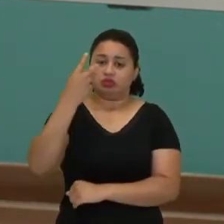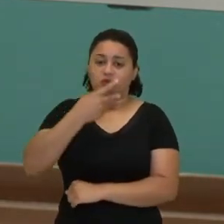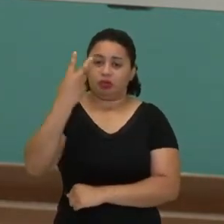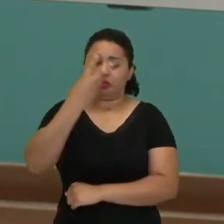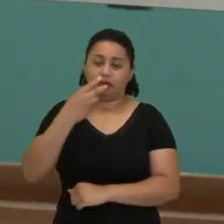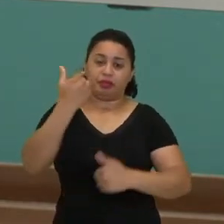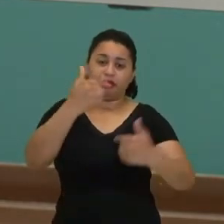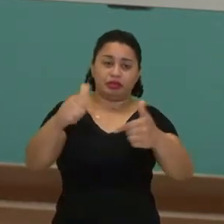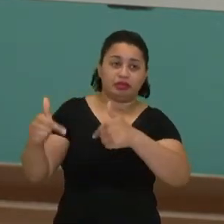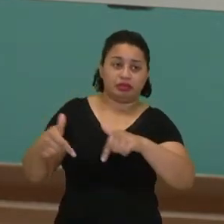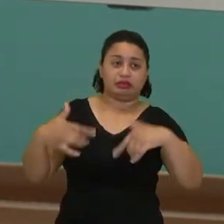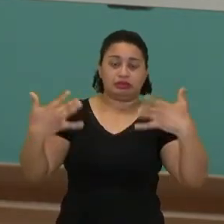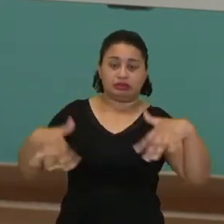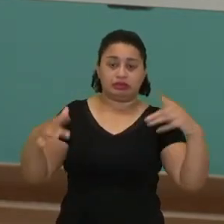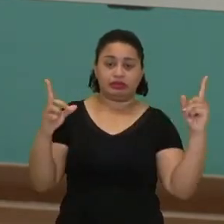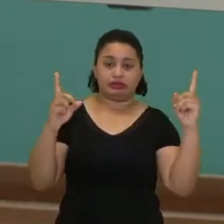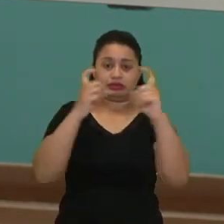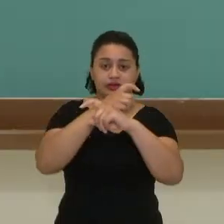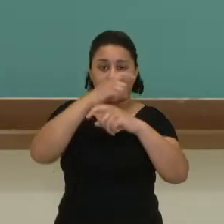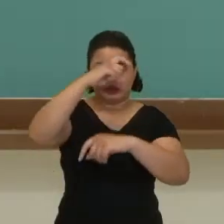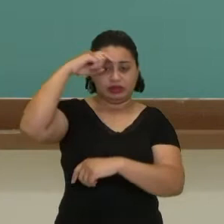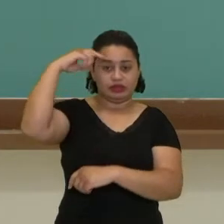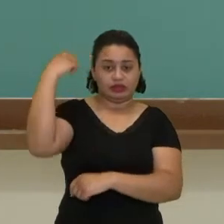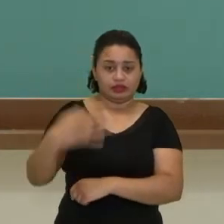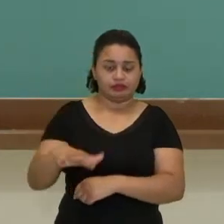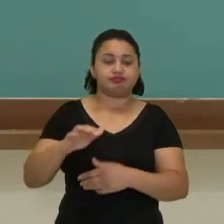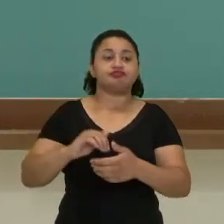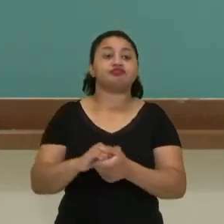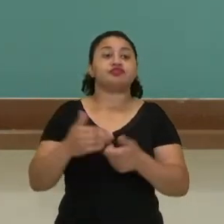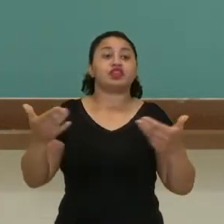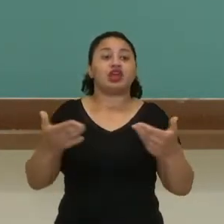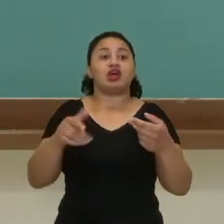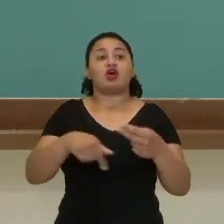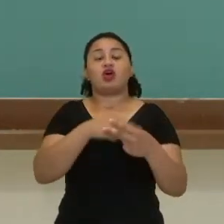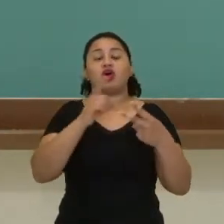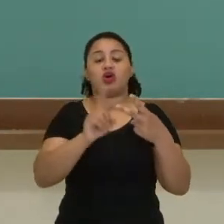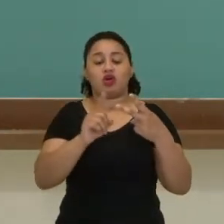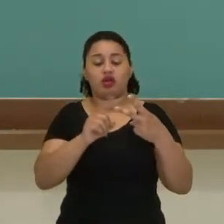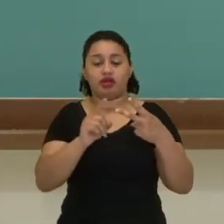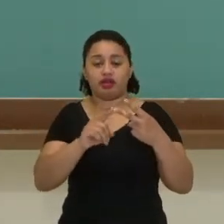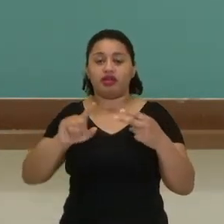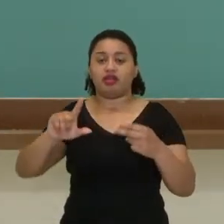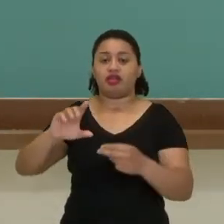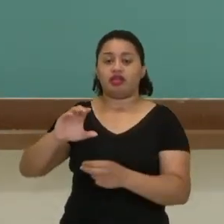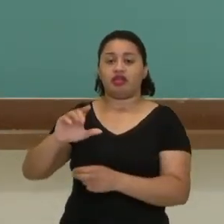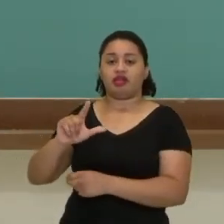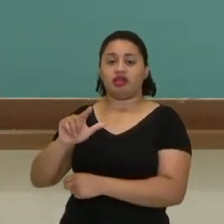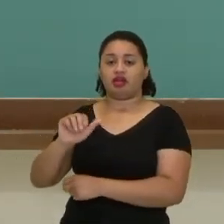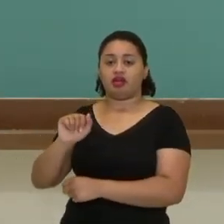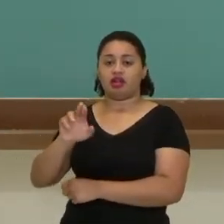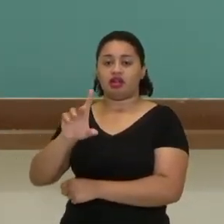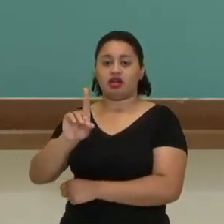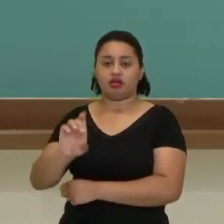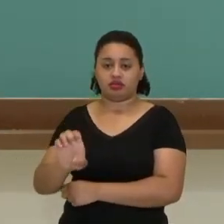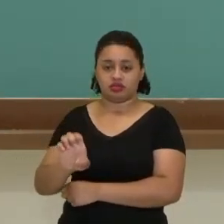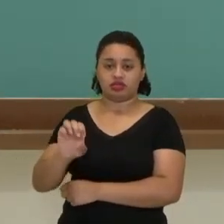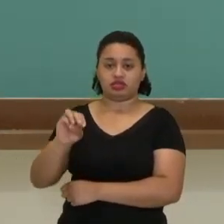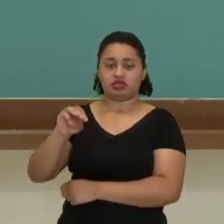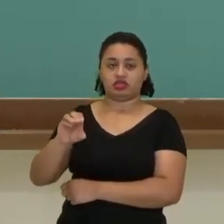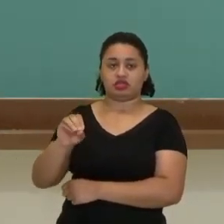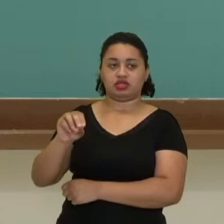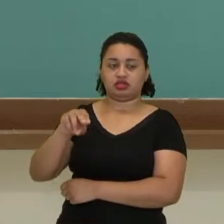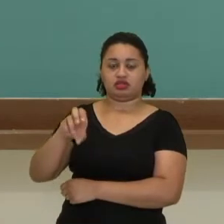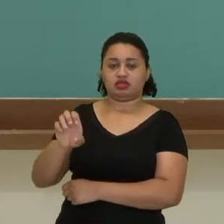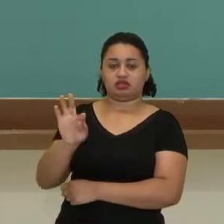abusivo, ok? Bom, a gente vai aqui para Claude Monet. Claude Monet é um dos artistas ali mais famosos do